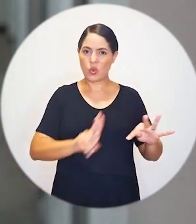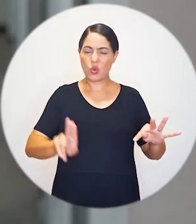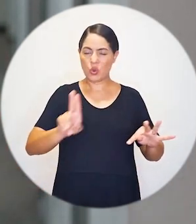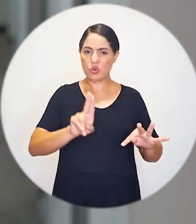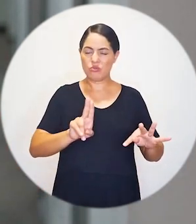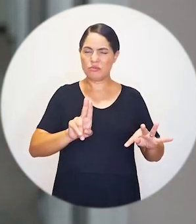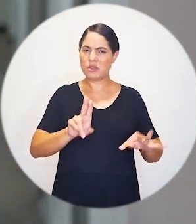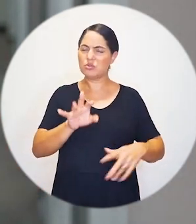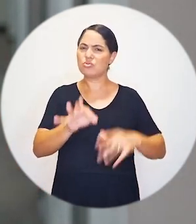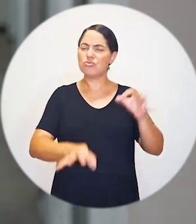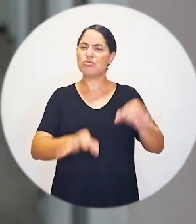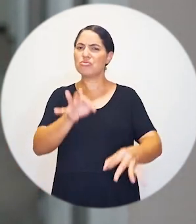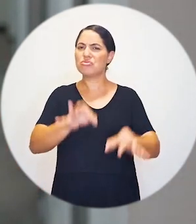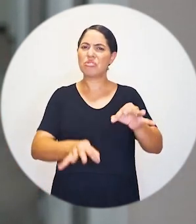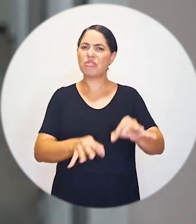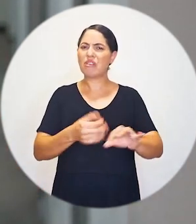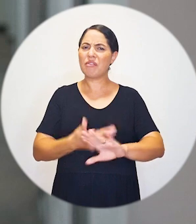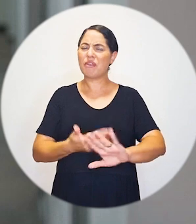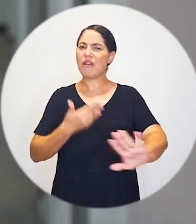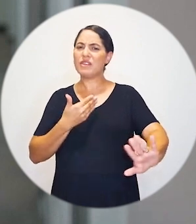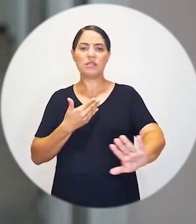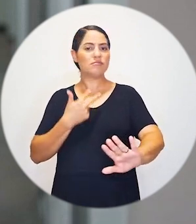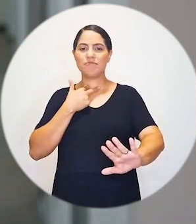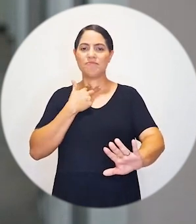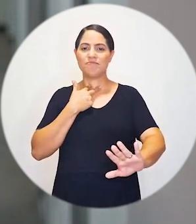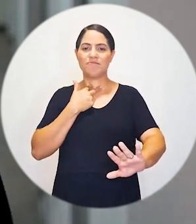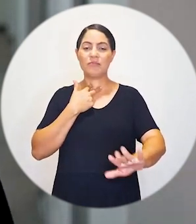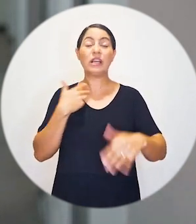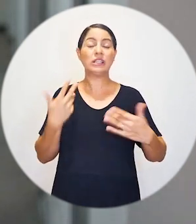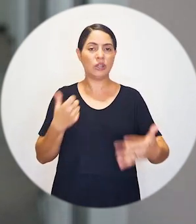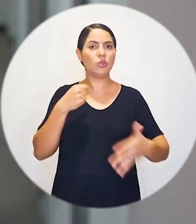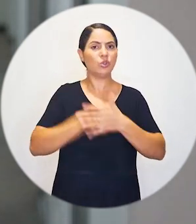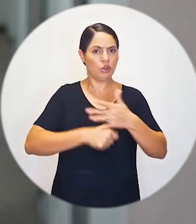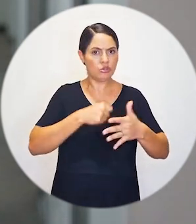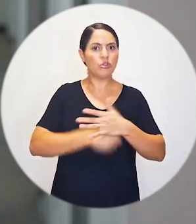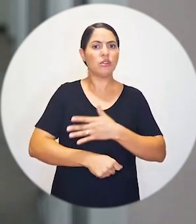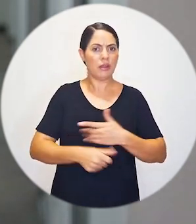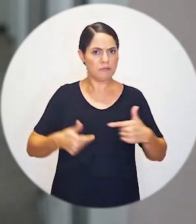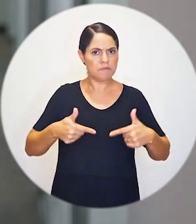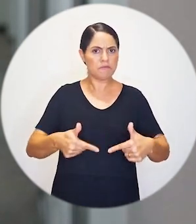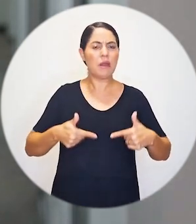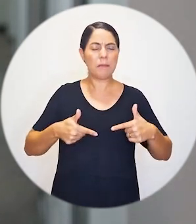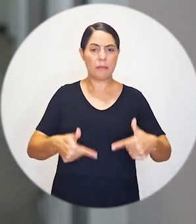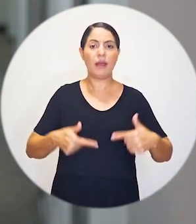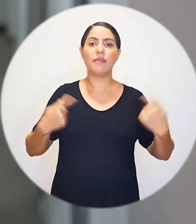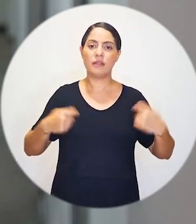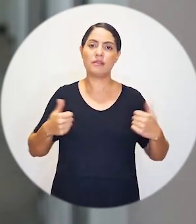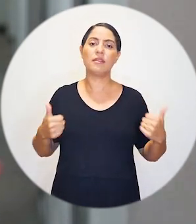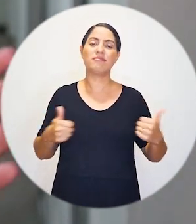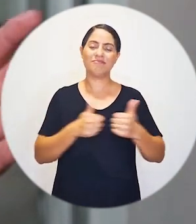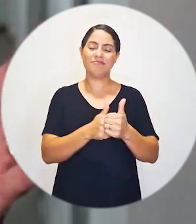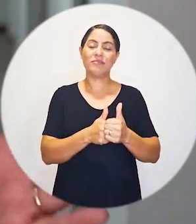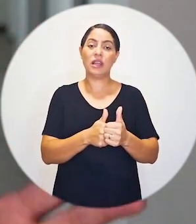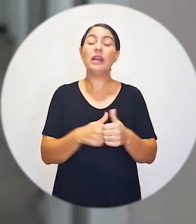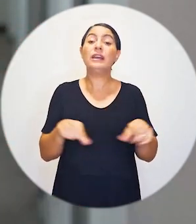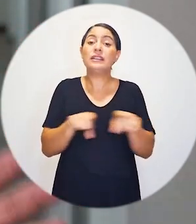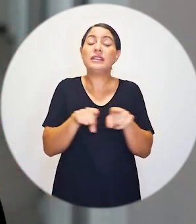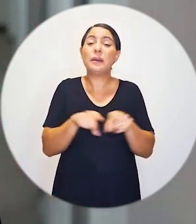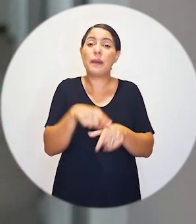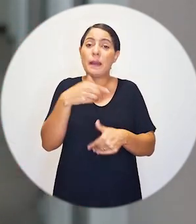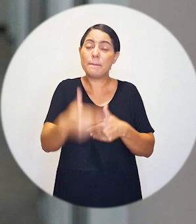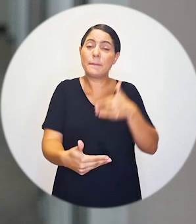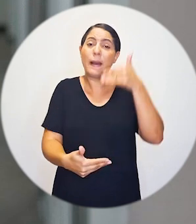para afastar o jurisdicionado do sistema de justiça. Como também esse observatório trará um importante passo para